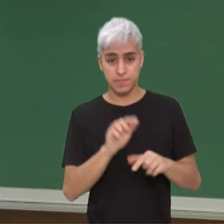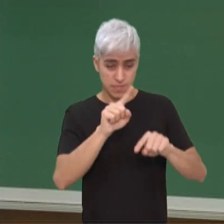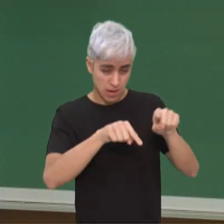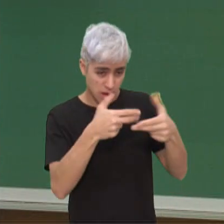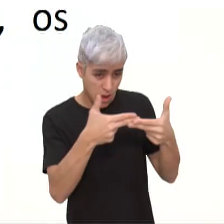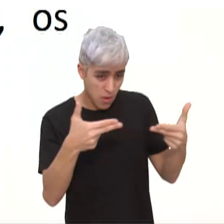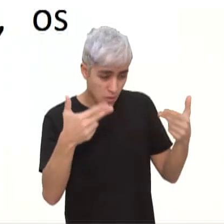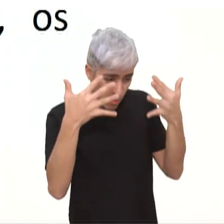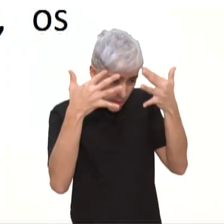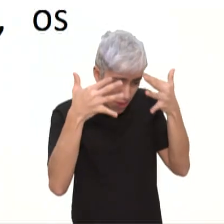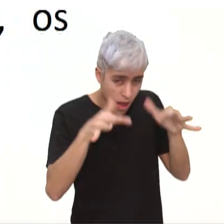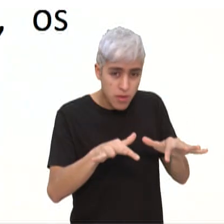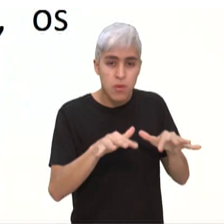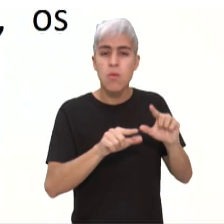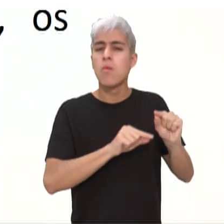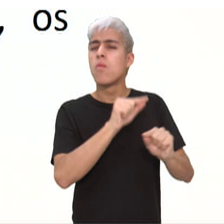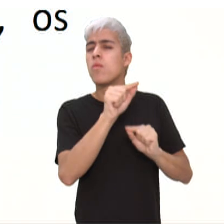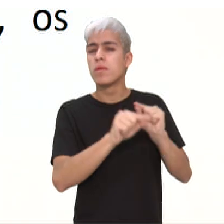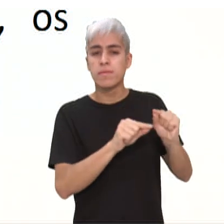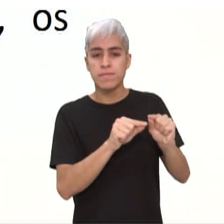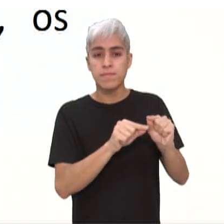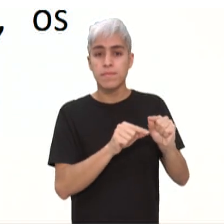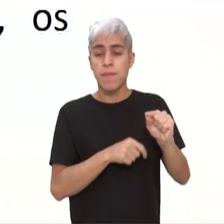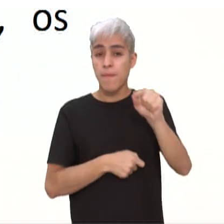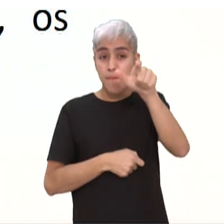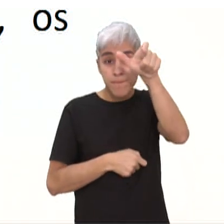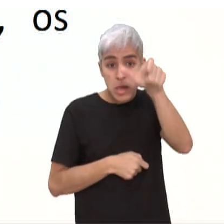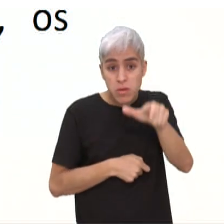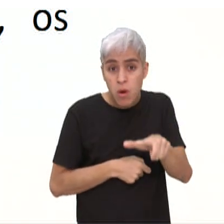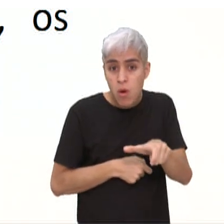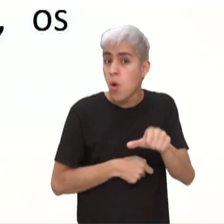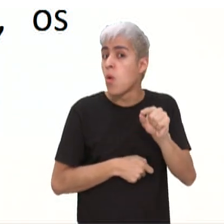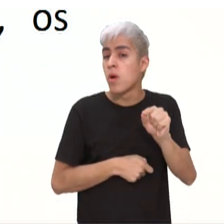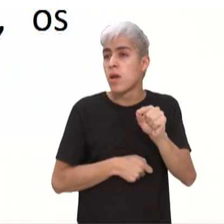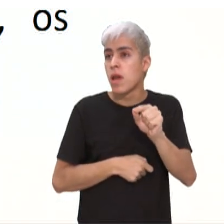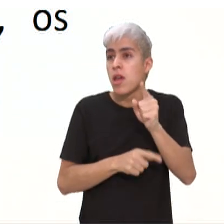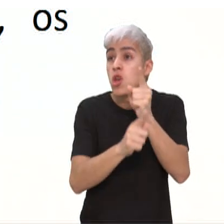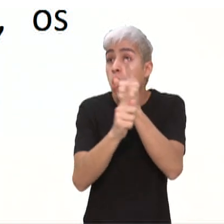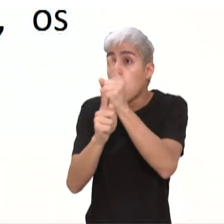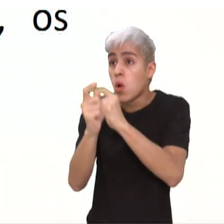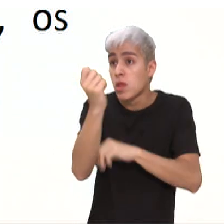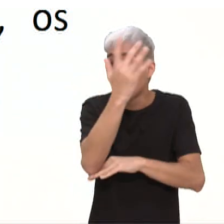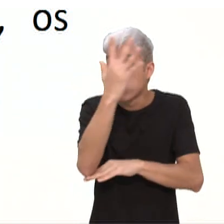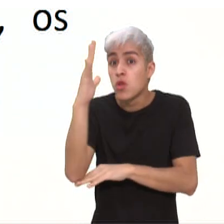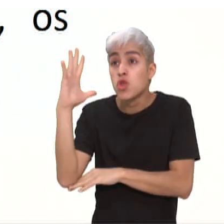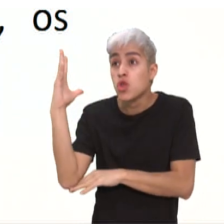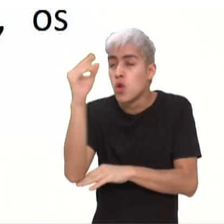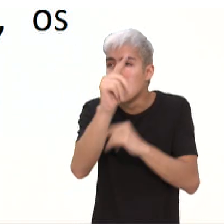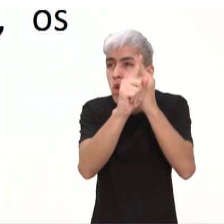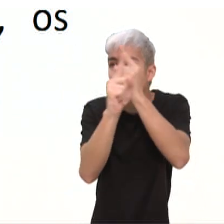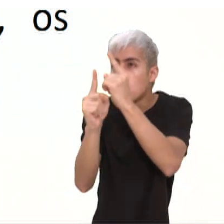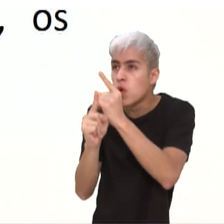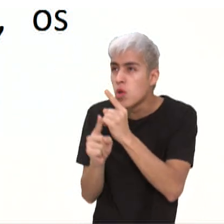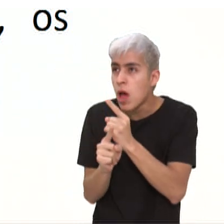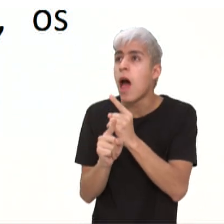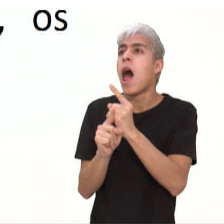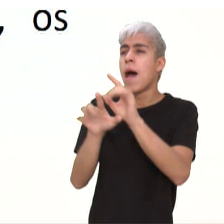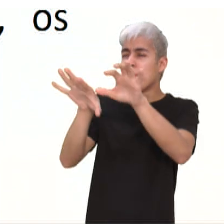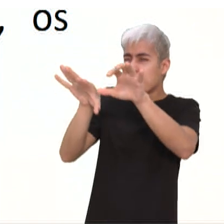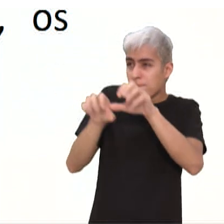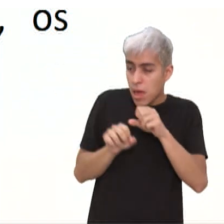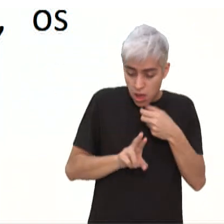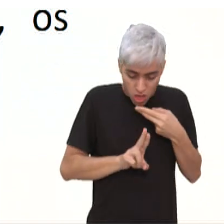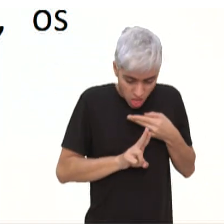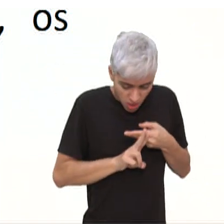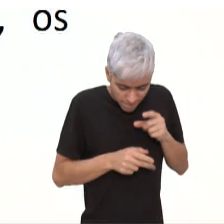Recursos naturais é tudo aquilo que o homem encontra na natureza e utiliza em seu